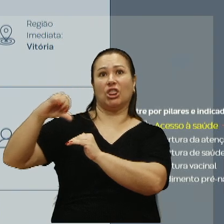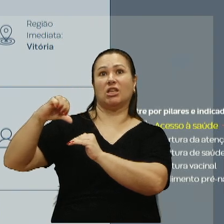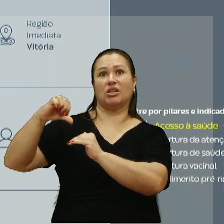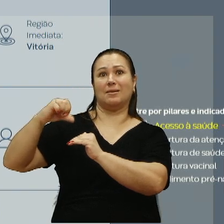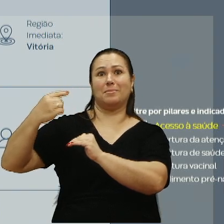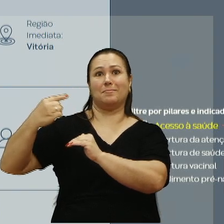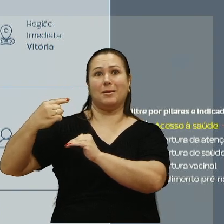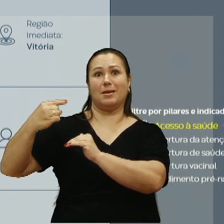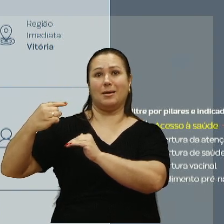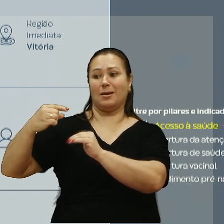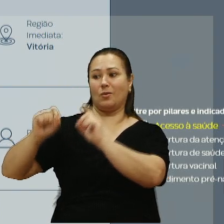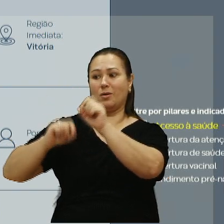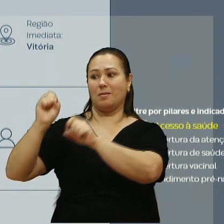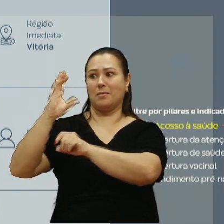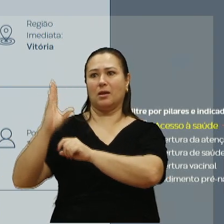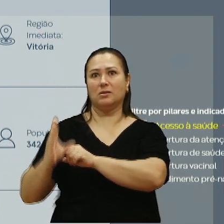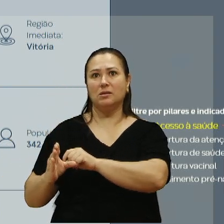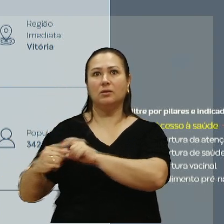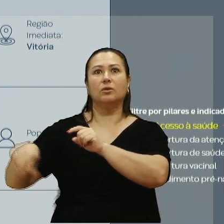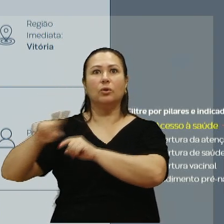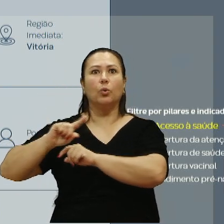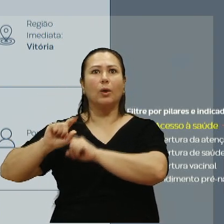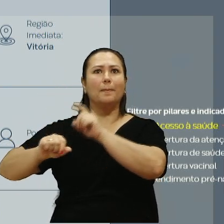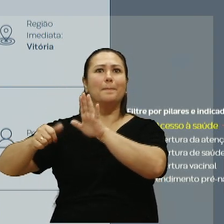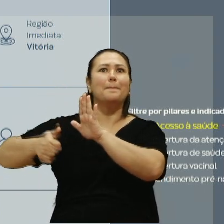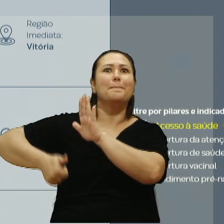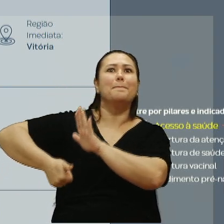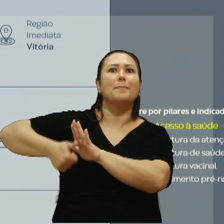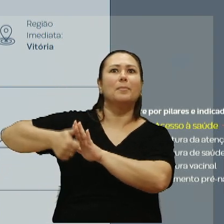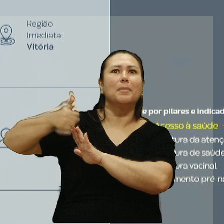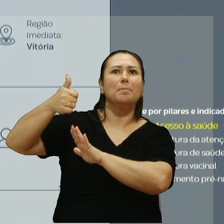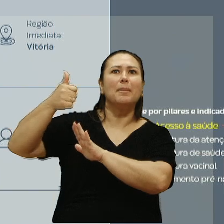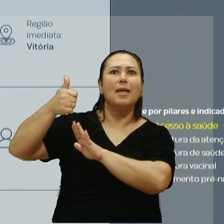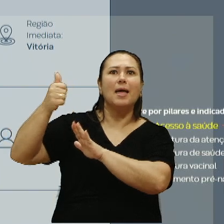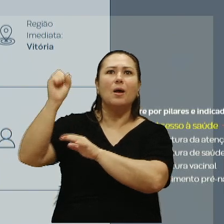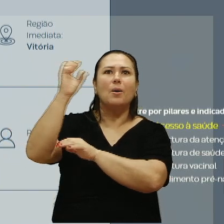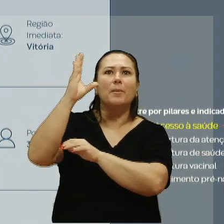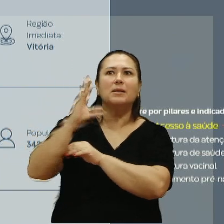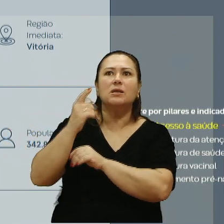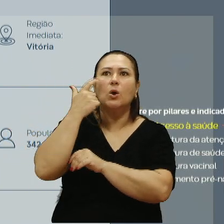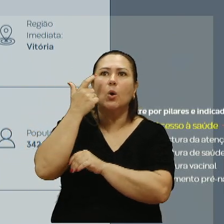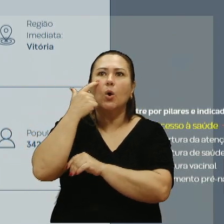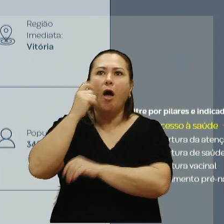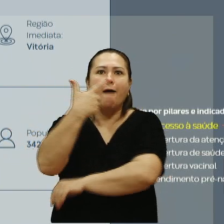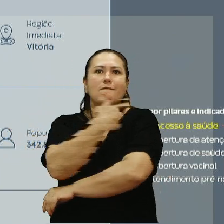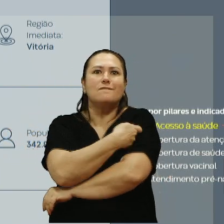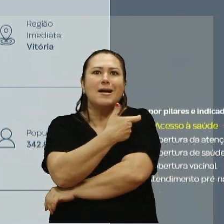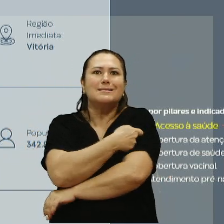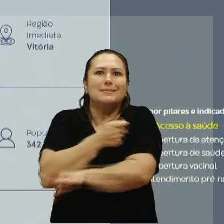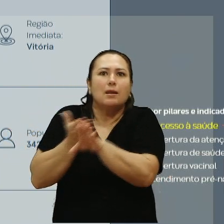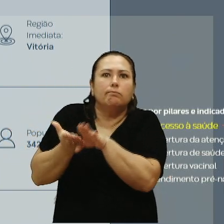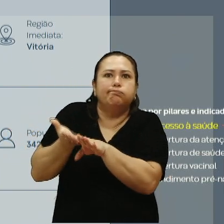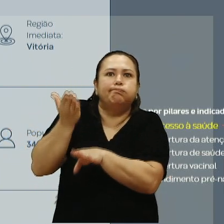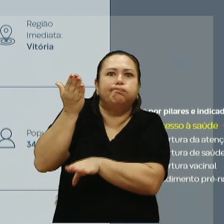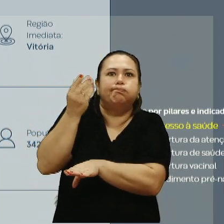Brasil. Cobertura de saúde suplementar, a primeira no Brasil. Ali em cobertura vacinal subiu